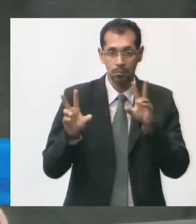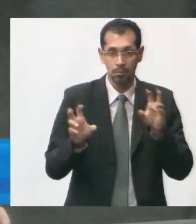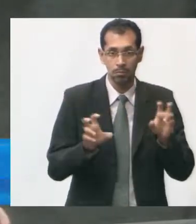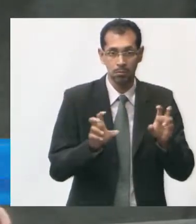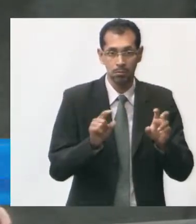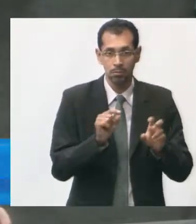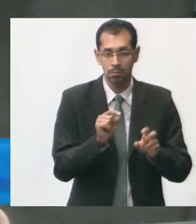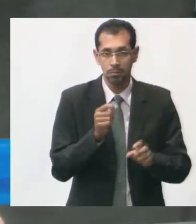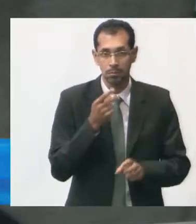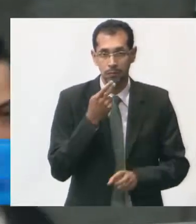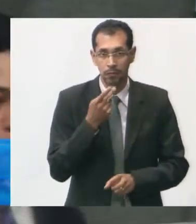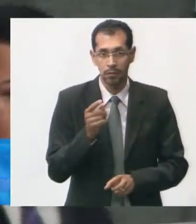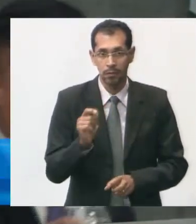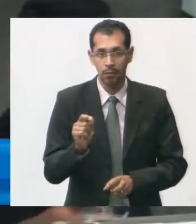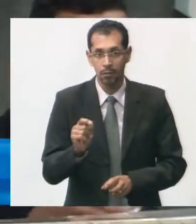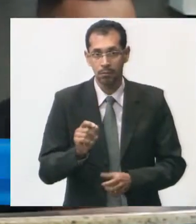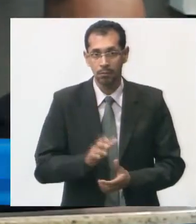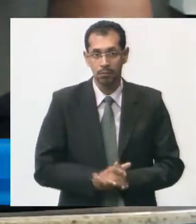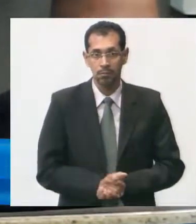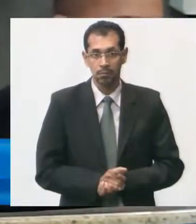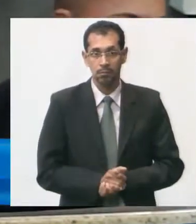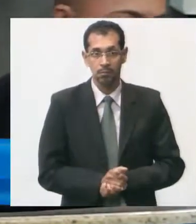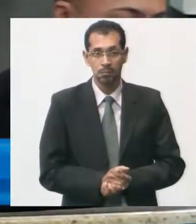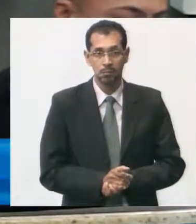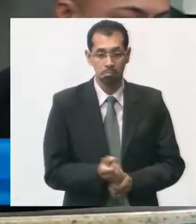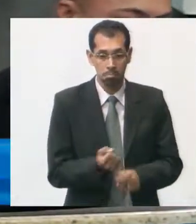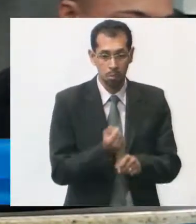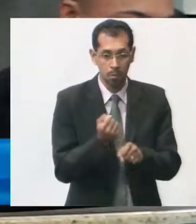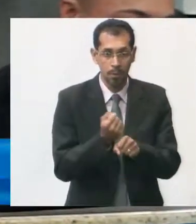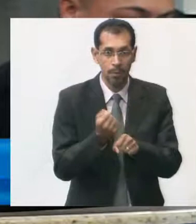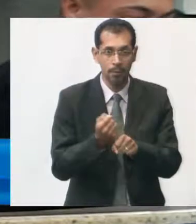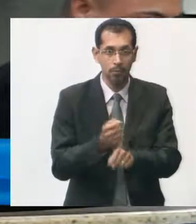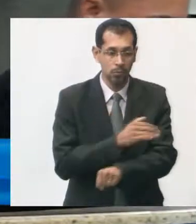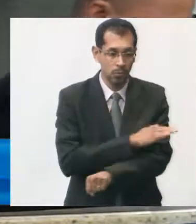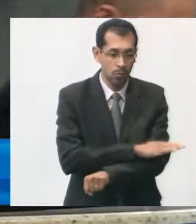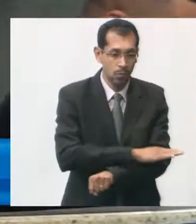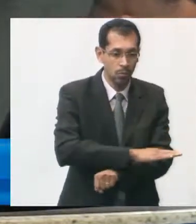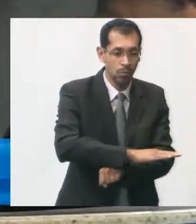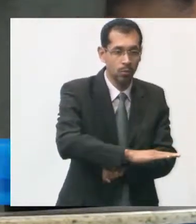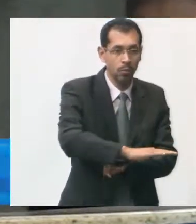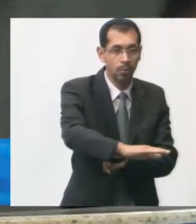dizendo da construção de uma ciclovia na Avenida Vitória, né?